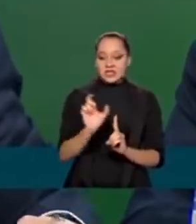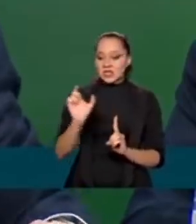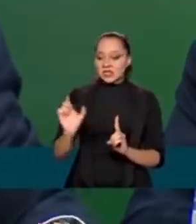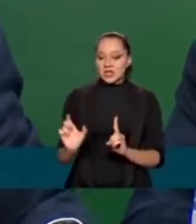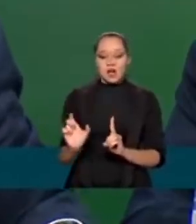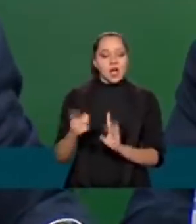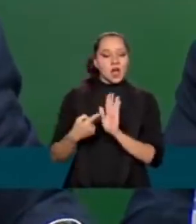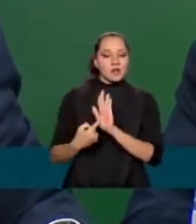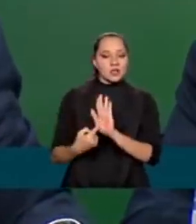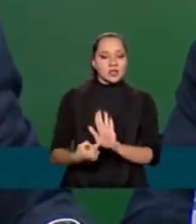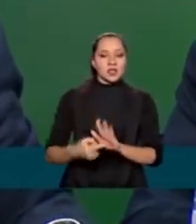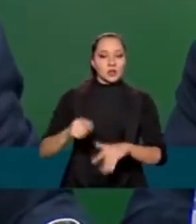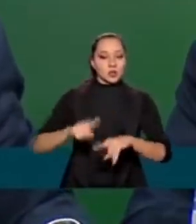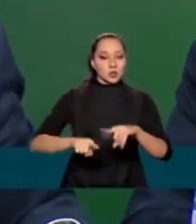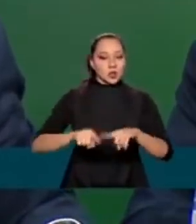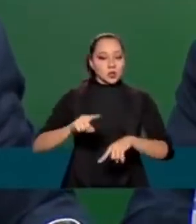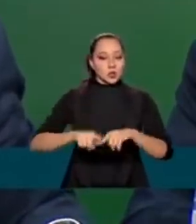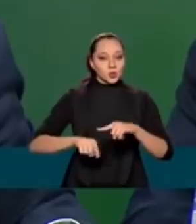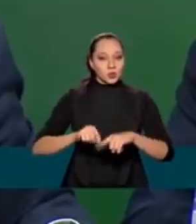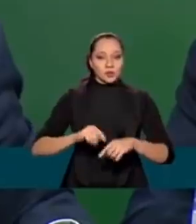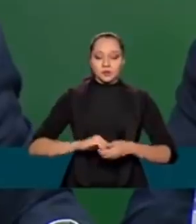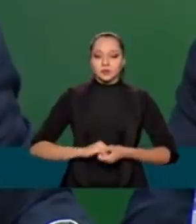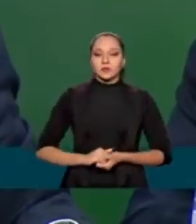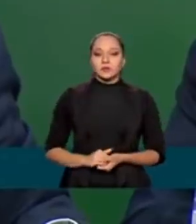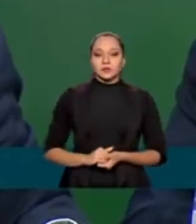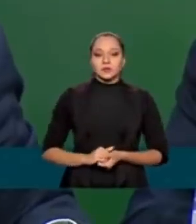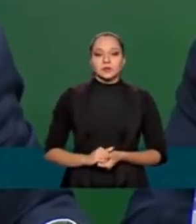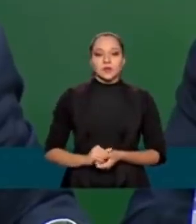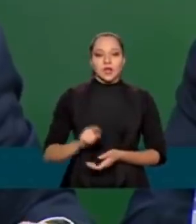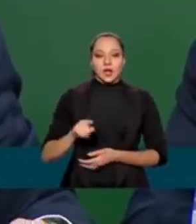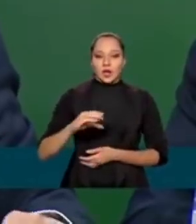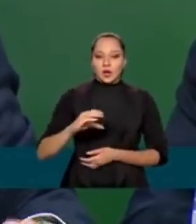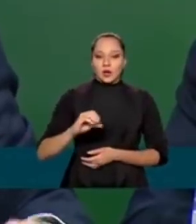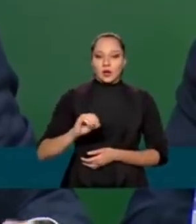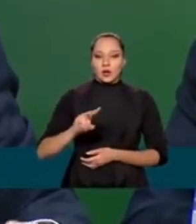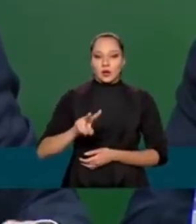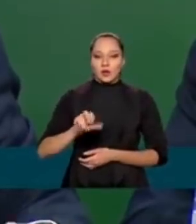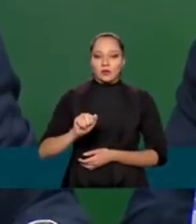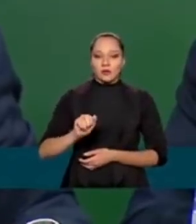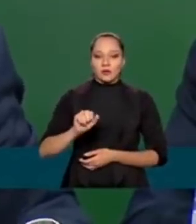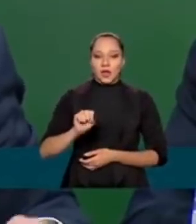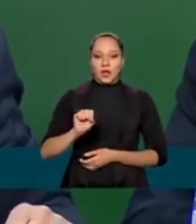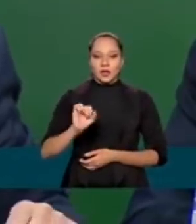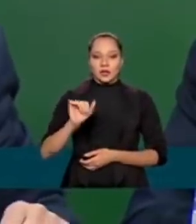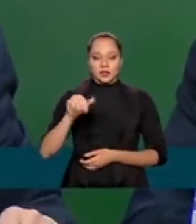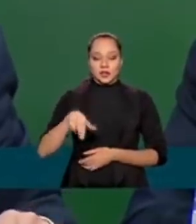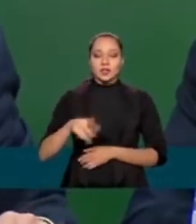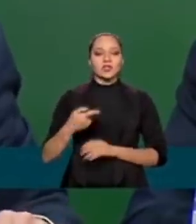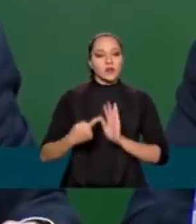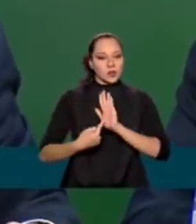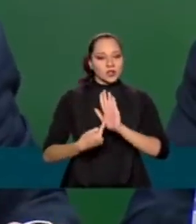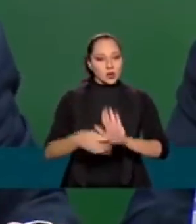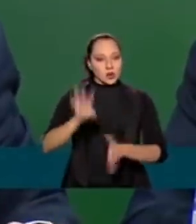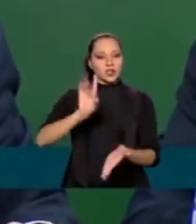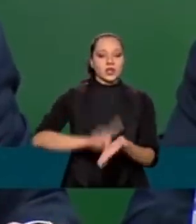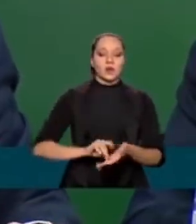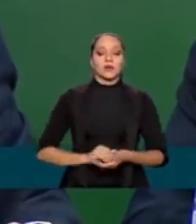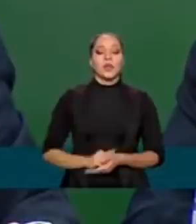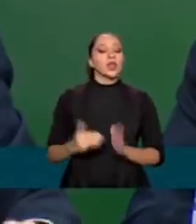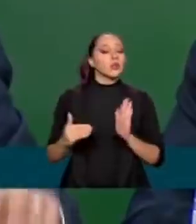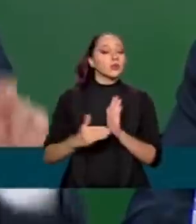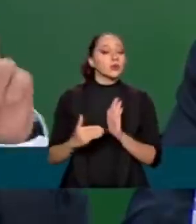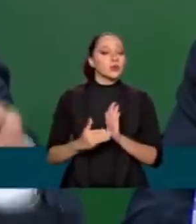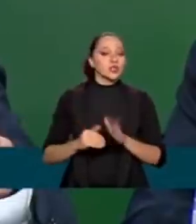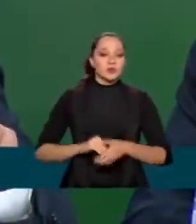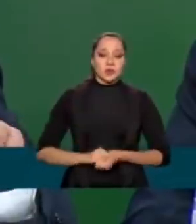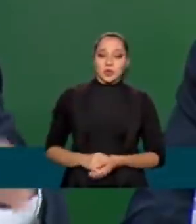à apresentação do produto, a Covaxin, que nós vamos apresentar no original. E por fim,